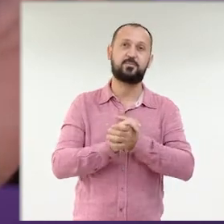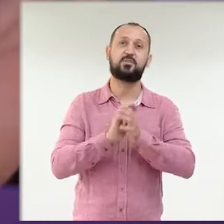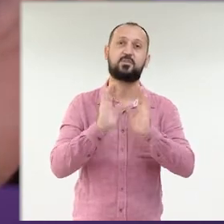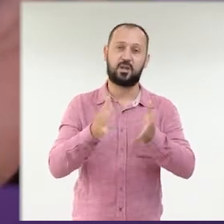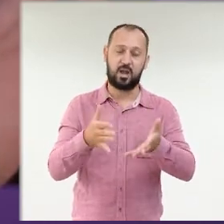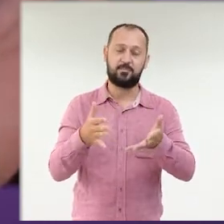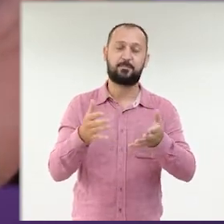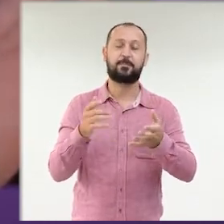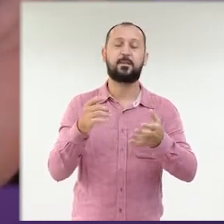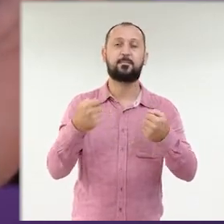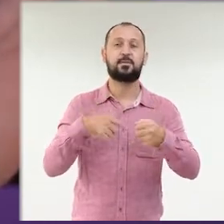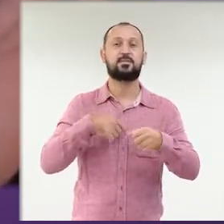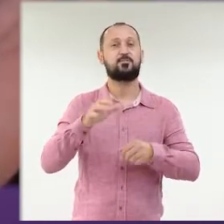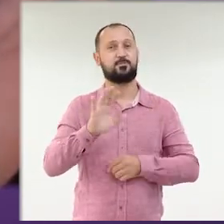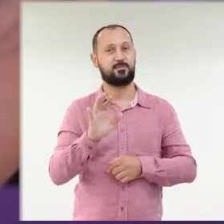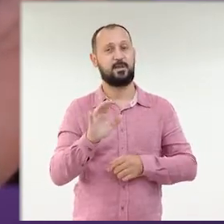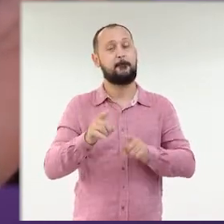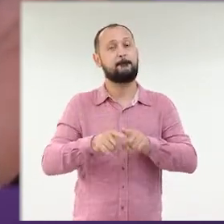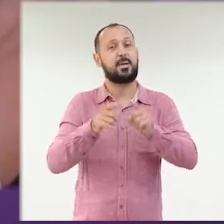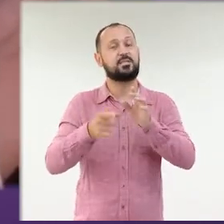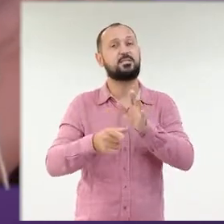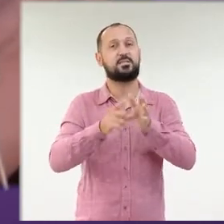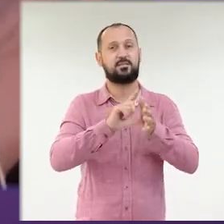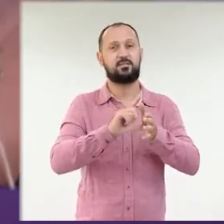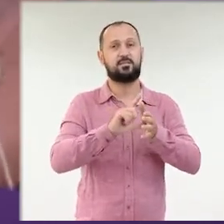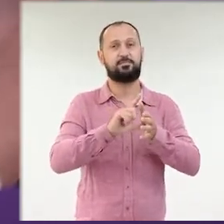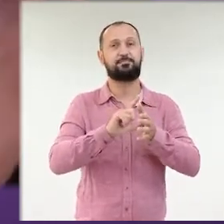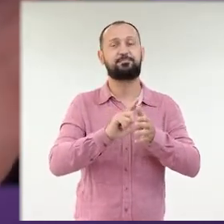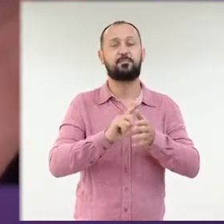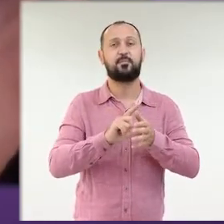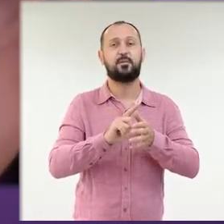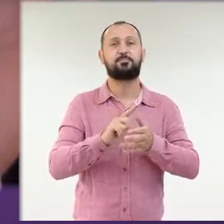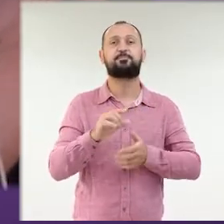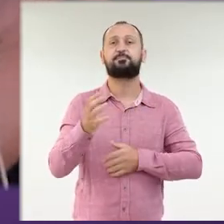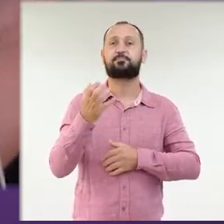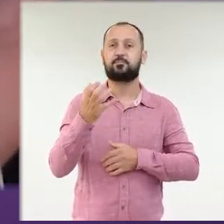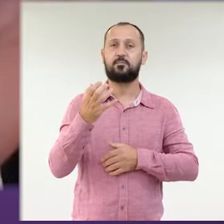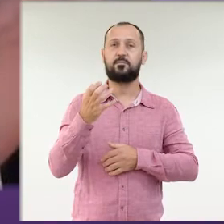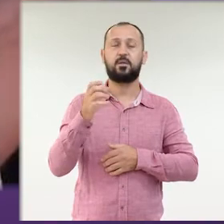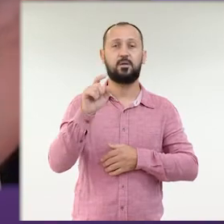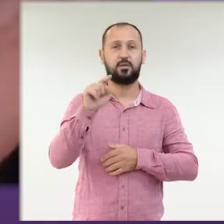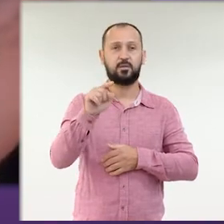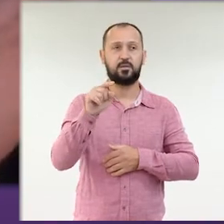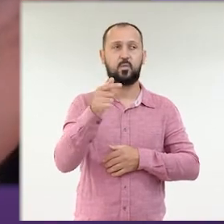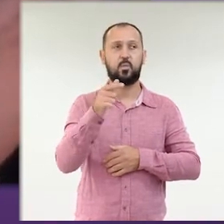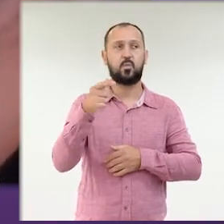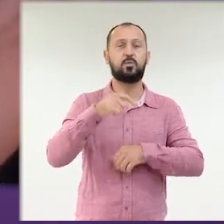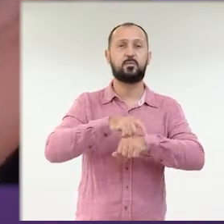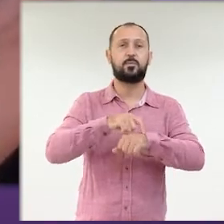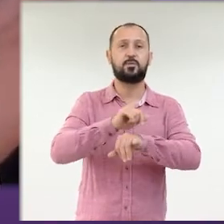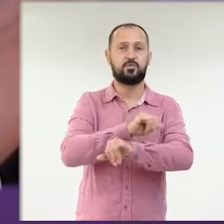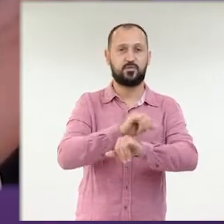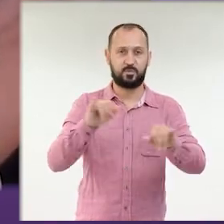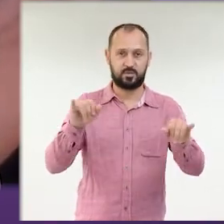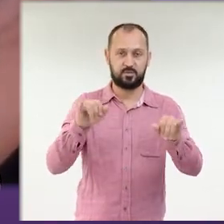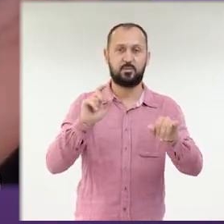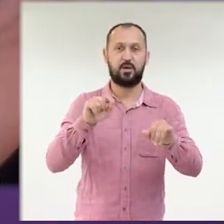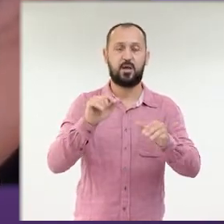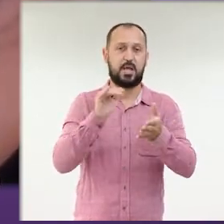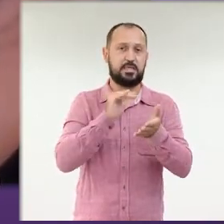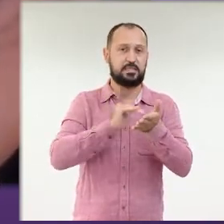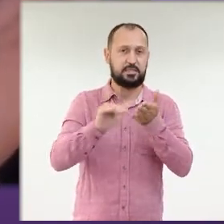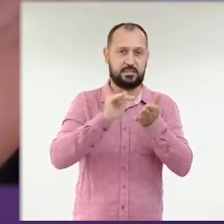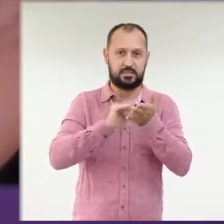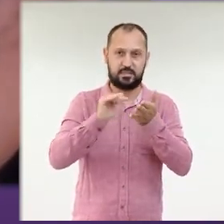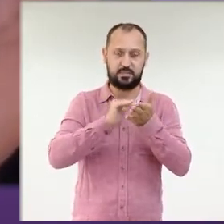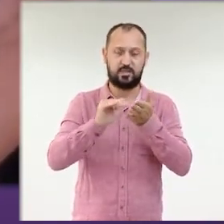tempo, a gente já vai ter que se despedir, mas antes eu gostaria então de deixar também mais um canal de informação.